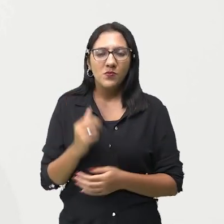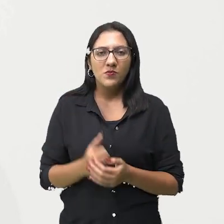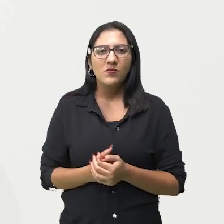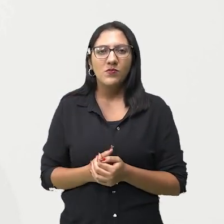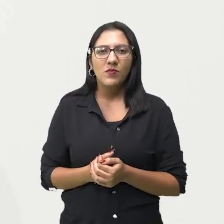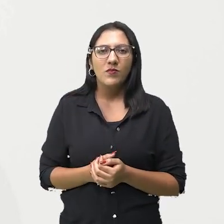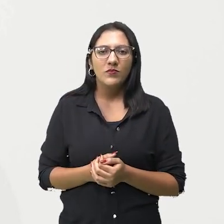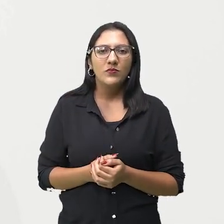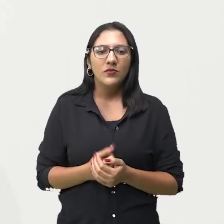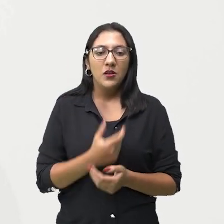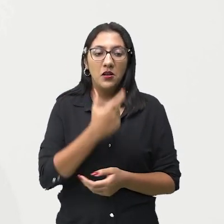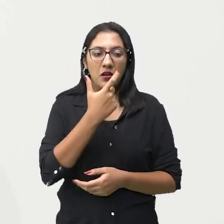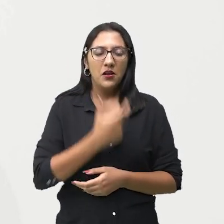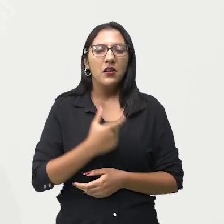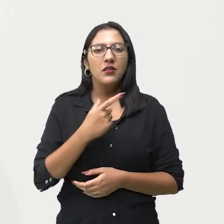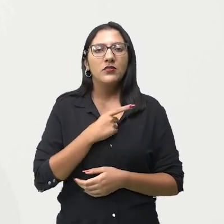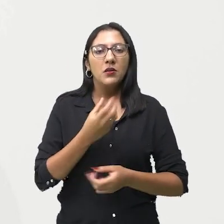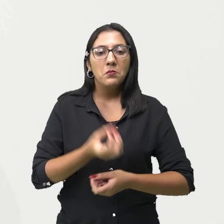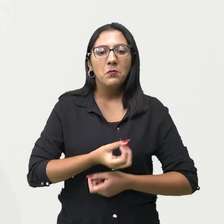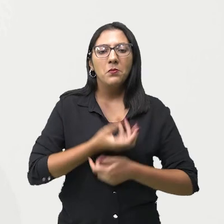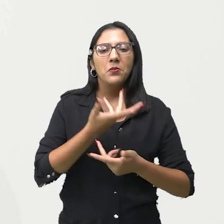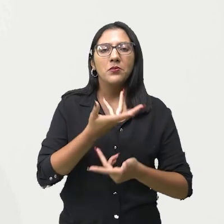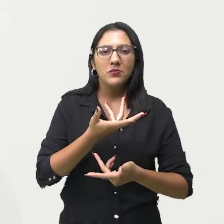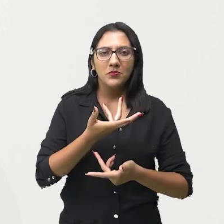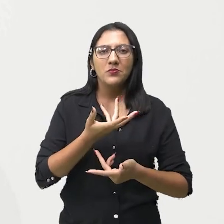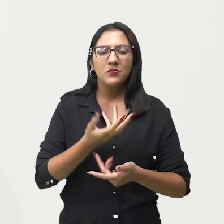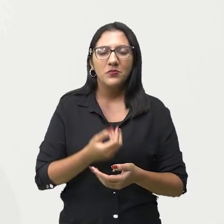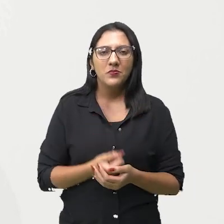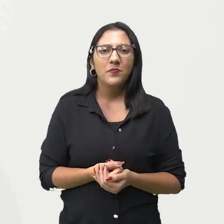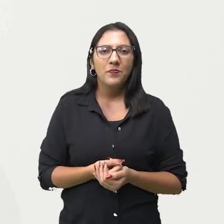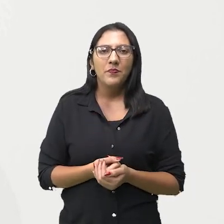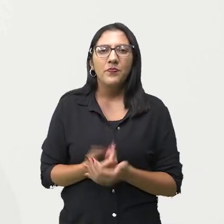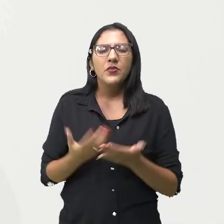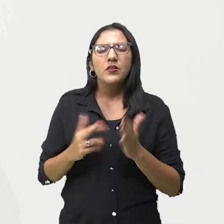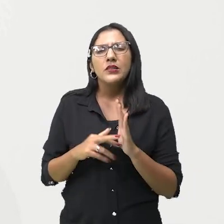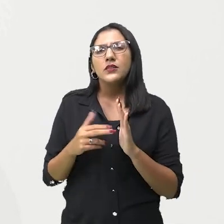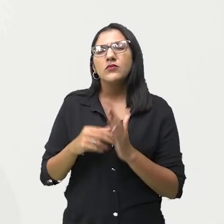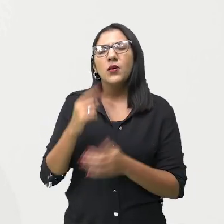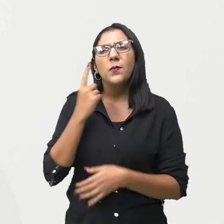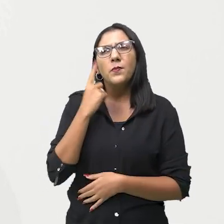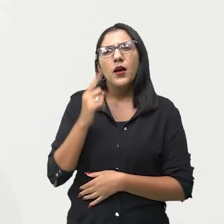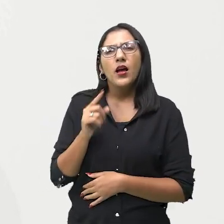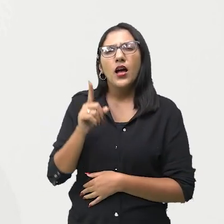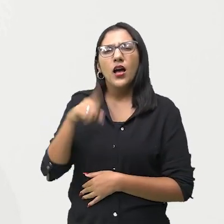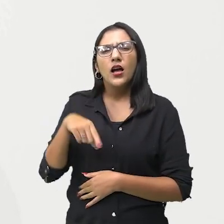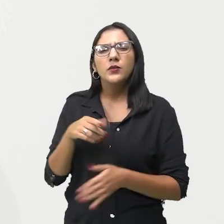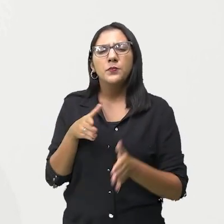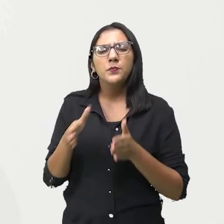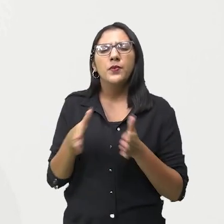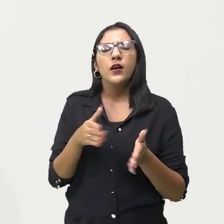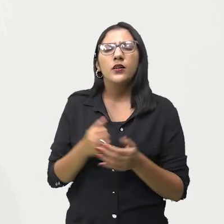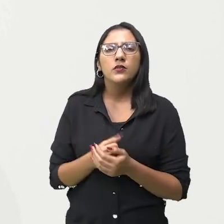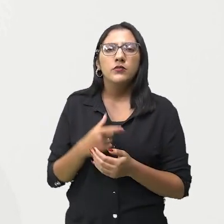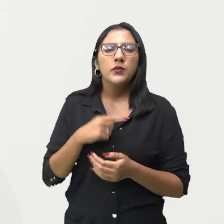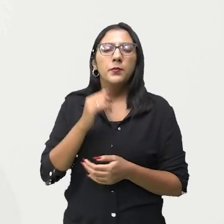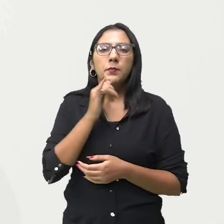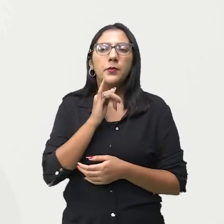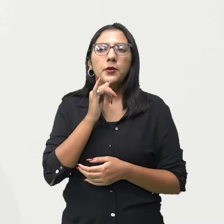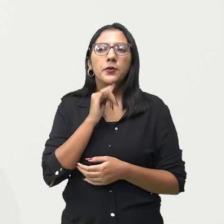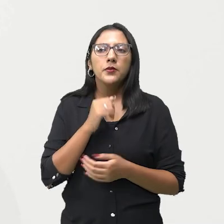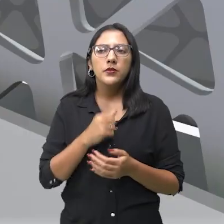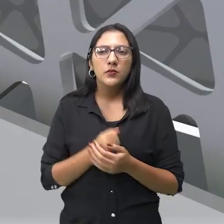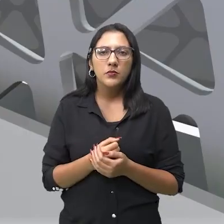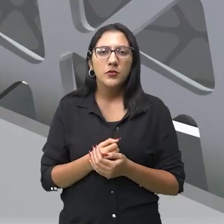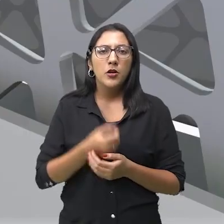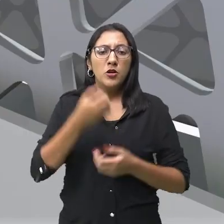que a personagem está se expressando em discurso direto. Então, é como se naquele momento em que, abre aspas, é